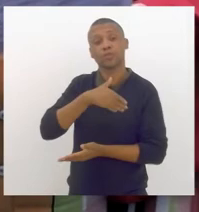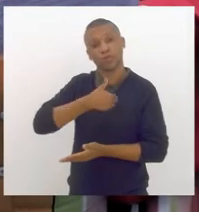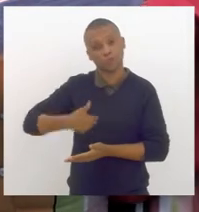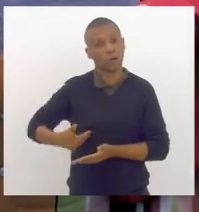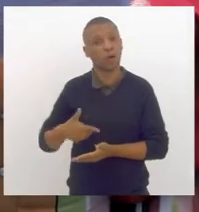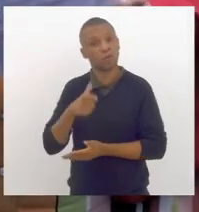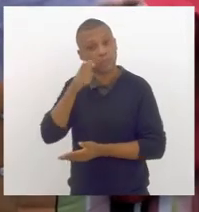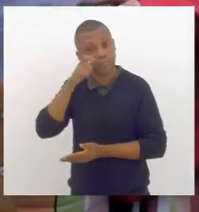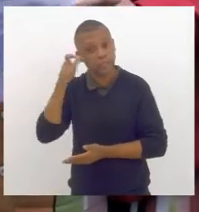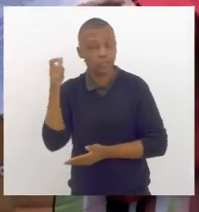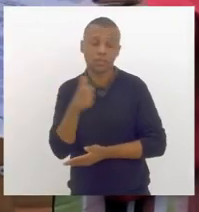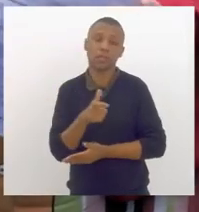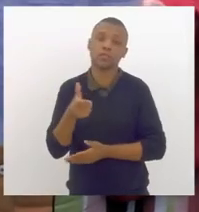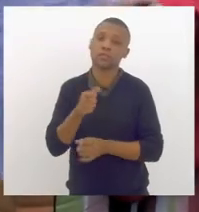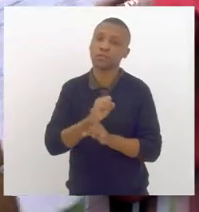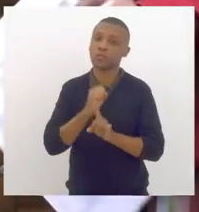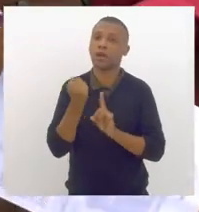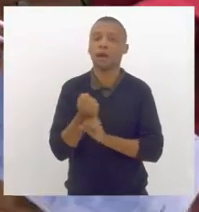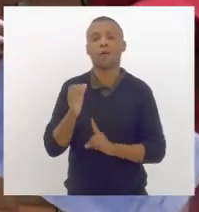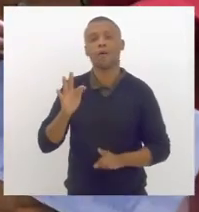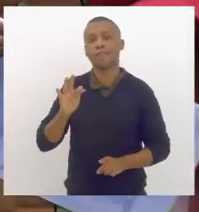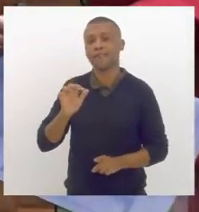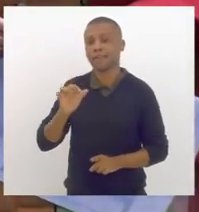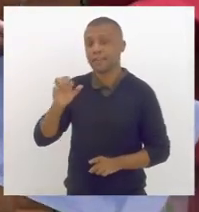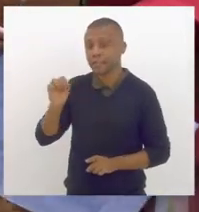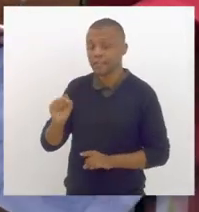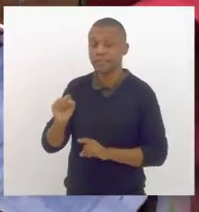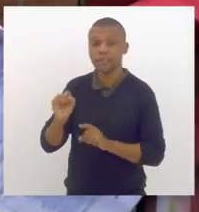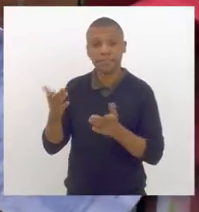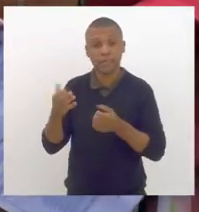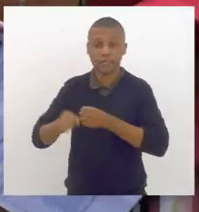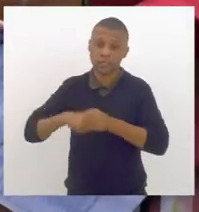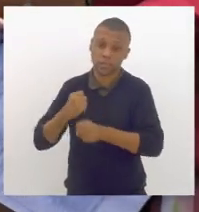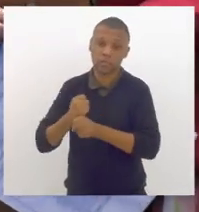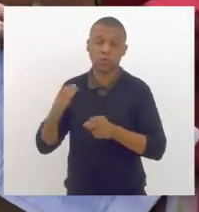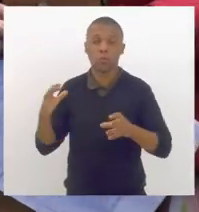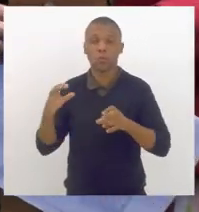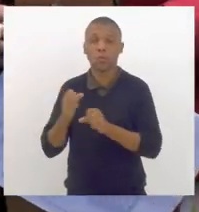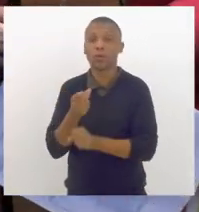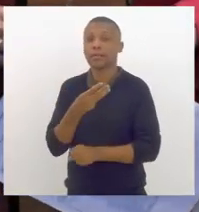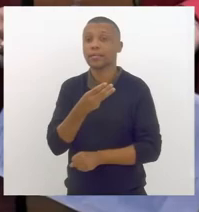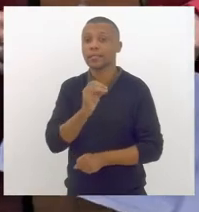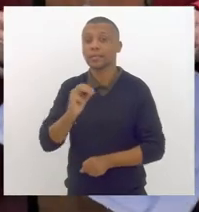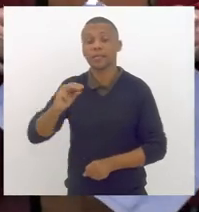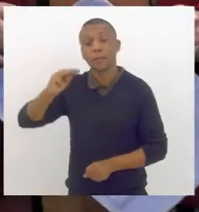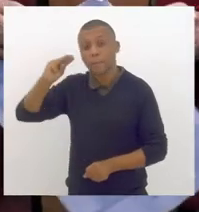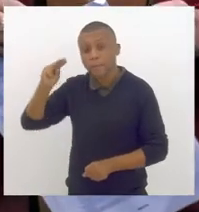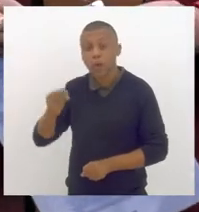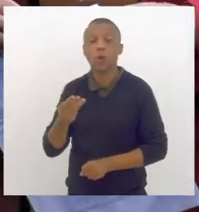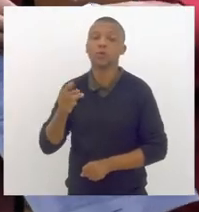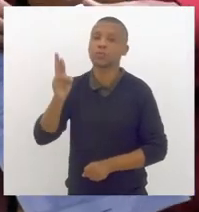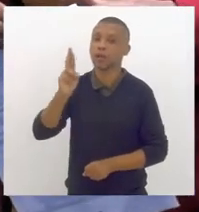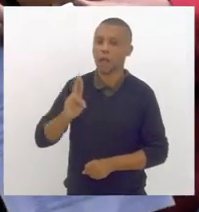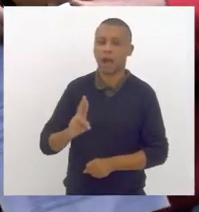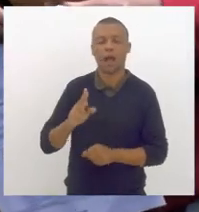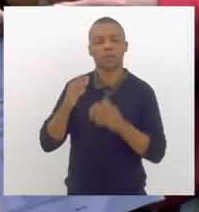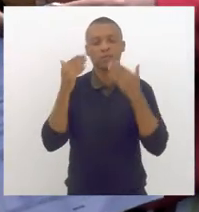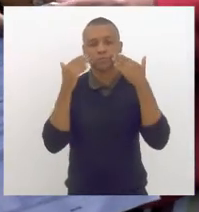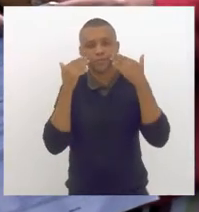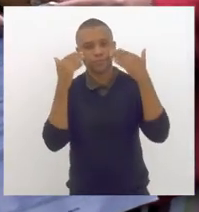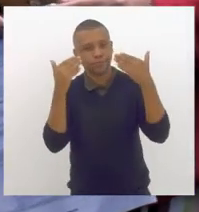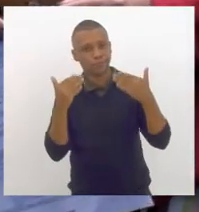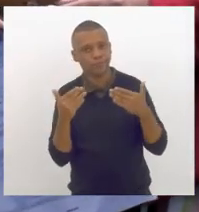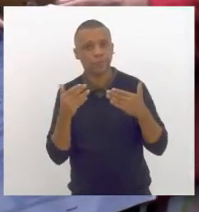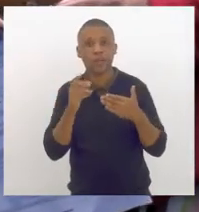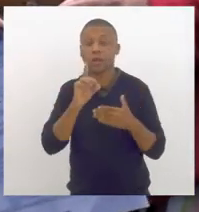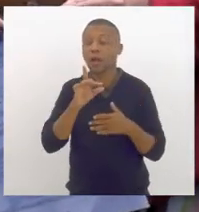ano, salvo engano, vai representar algo em torno de 300 milhões de reais, pelo menos. Então, diante desses elementos, eu só queria pedir, fazer